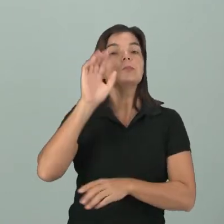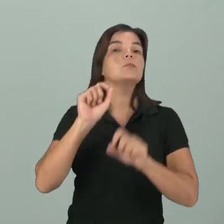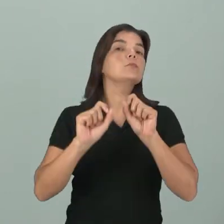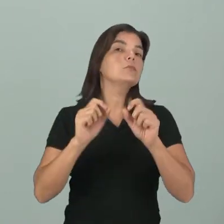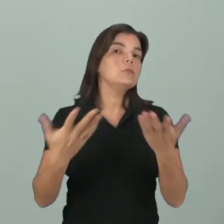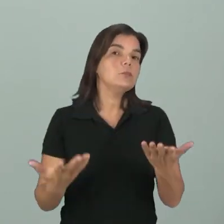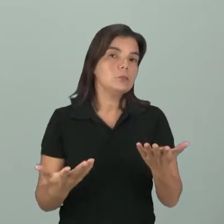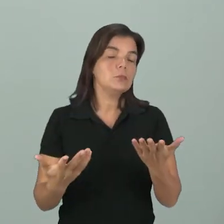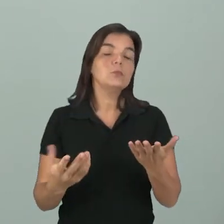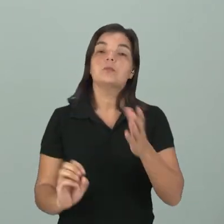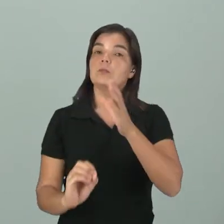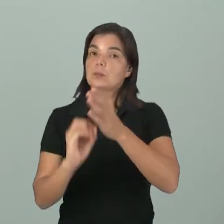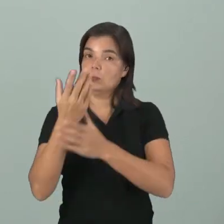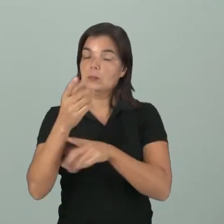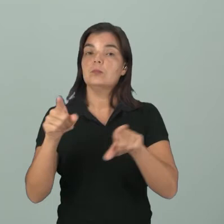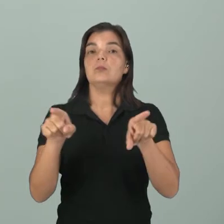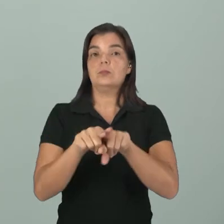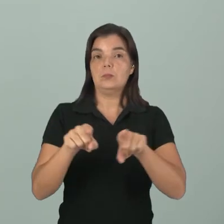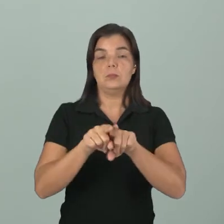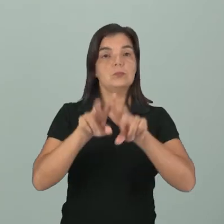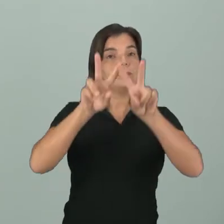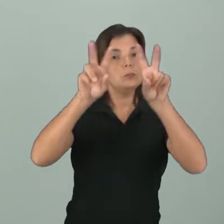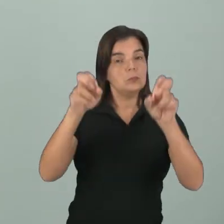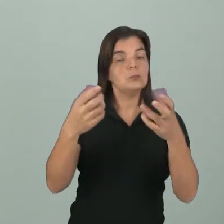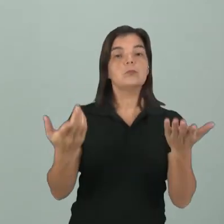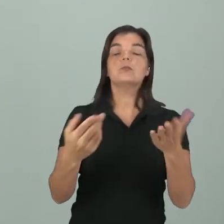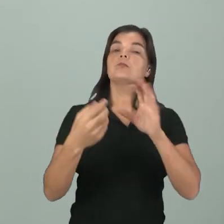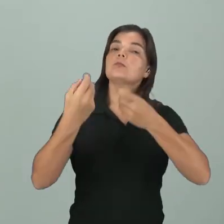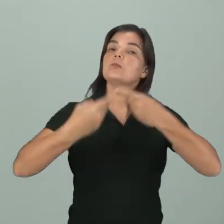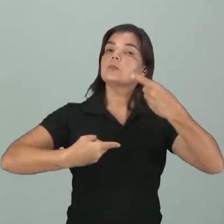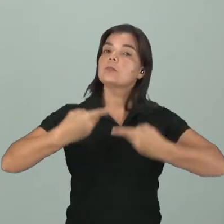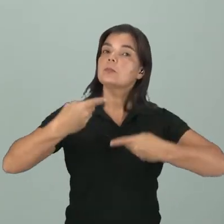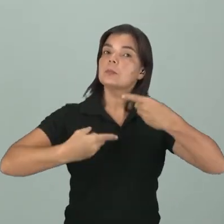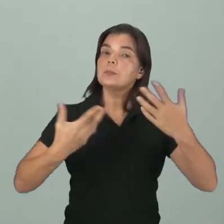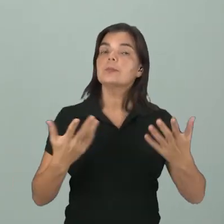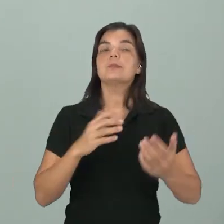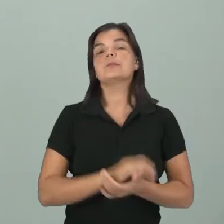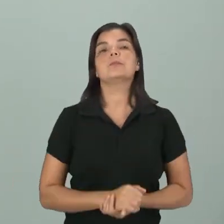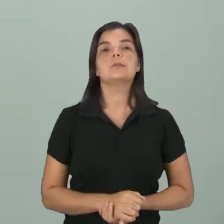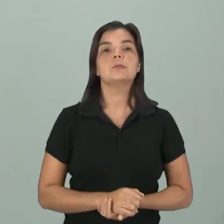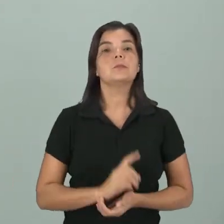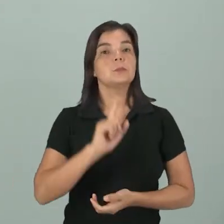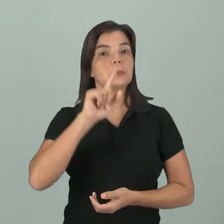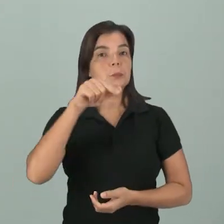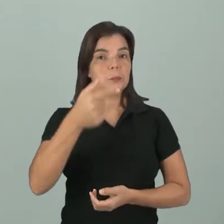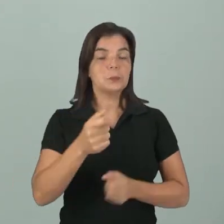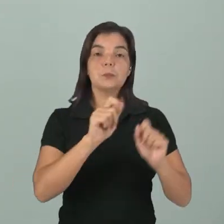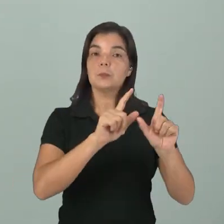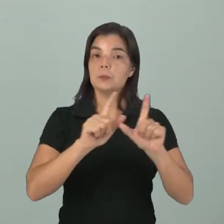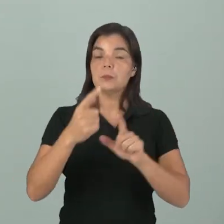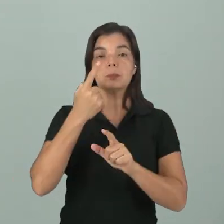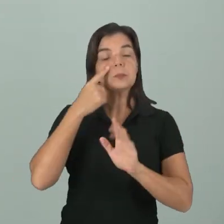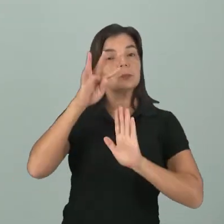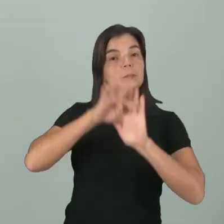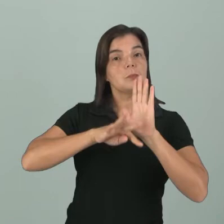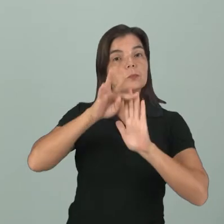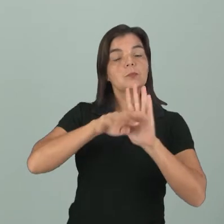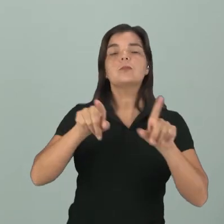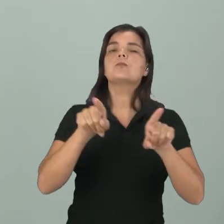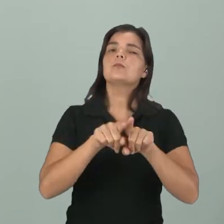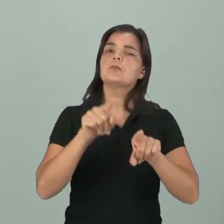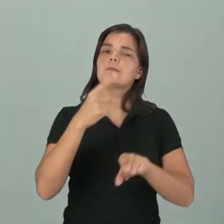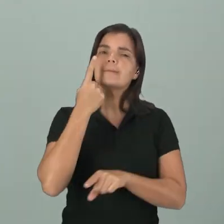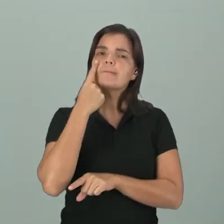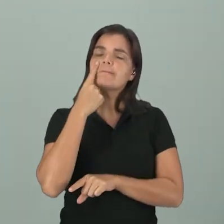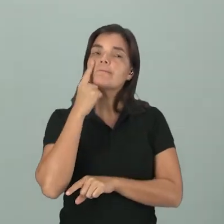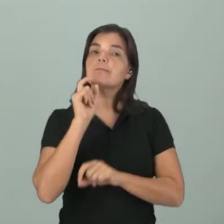relação a esses fatos, em relação ao tema que está sendo discutido. Nos próximos trechos que nós vamos ler, nós